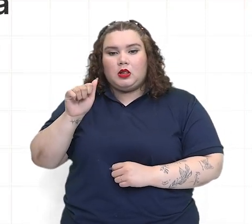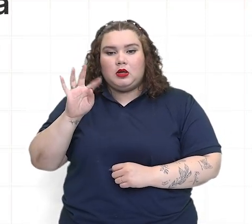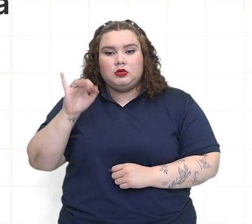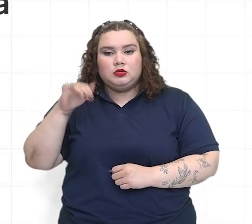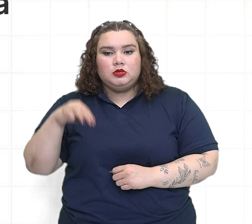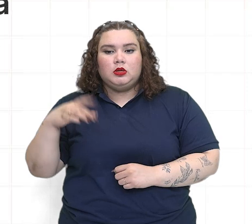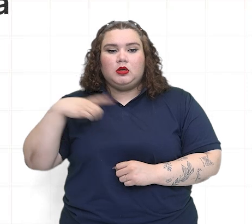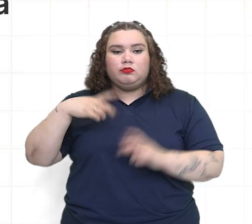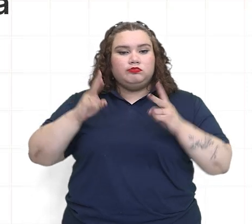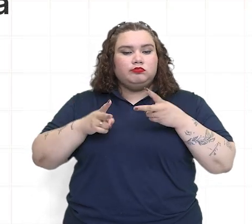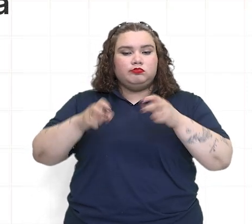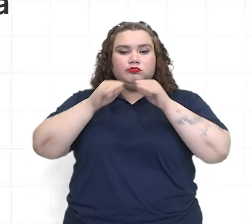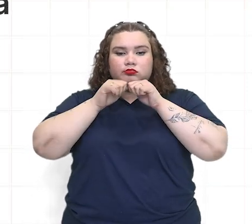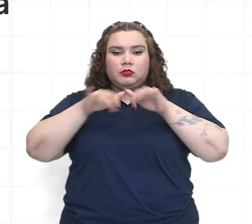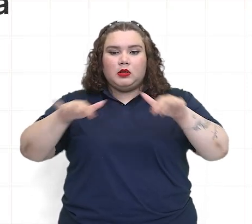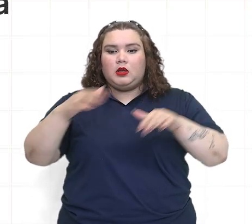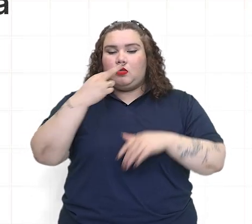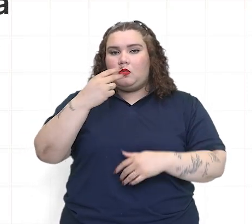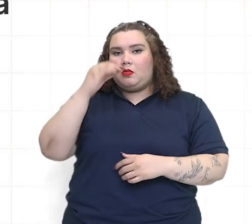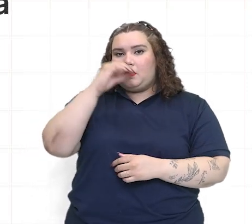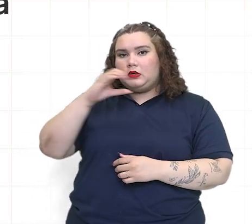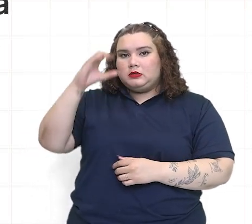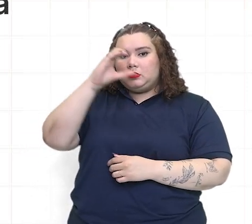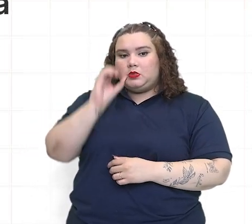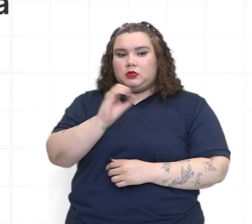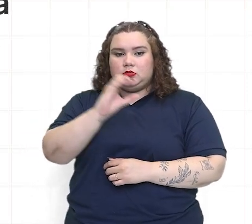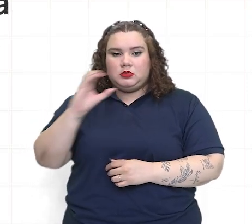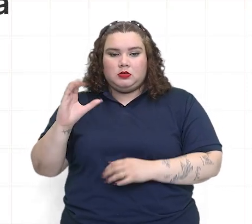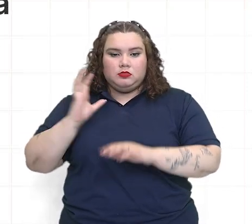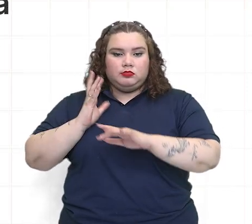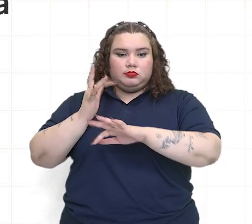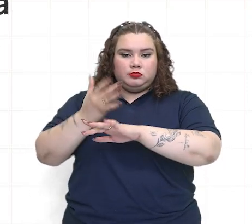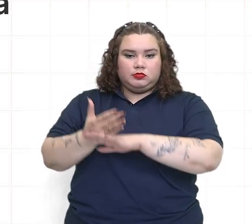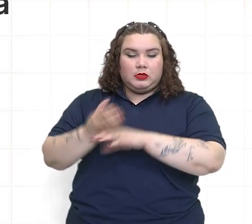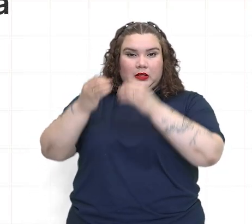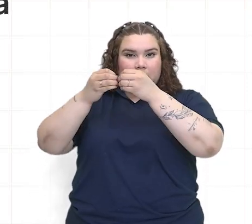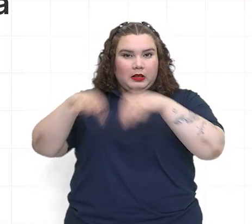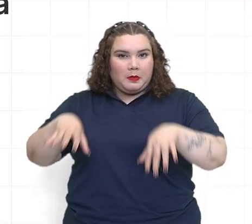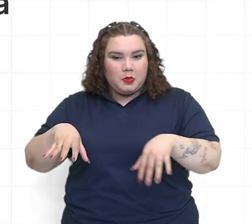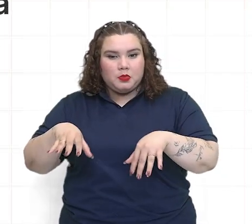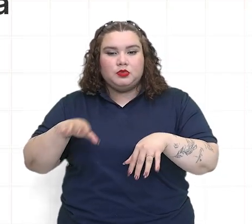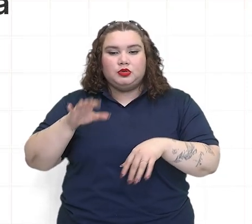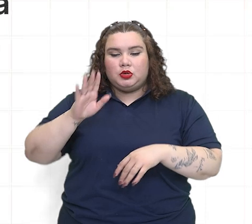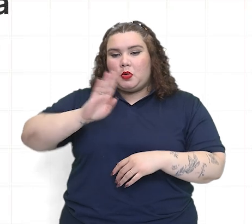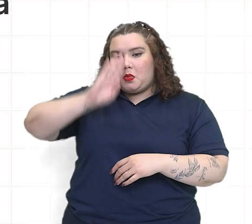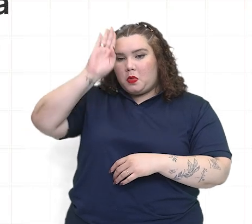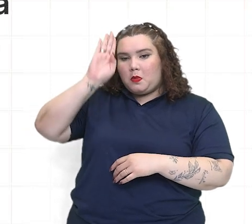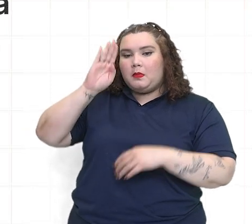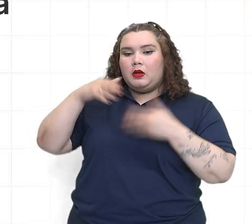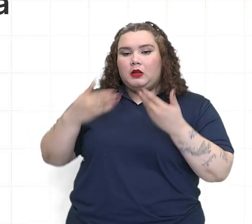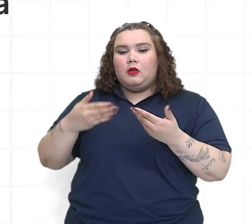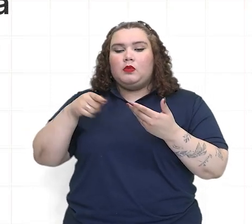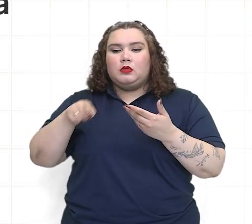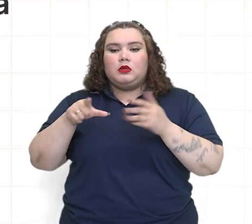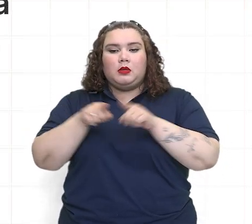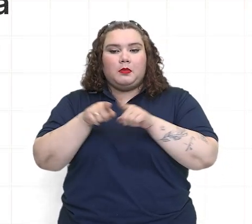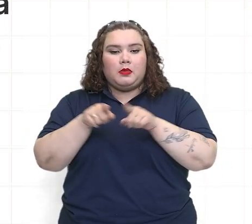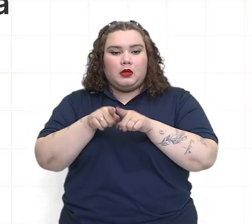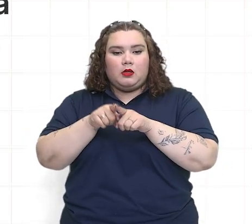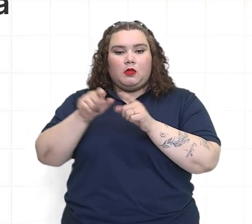língua para transmitir conhecimento no Ocidente, até muito depois da queda de Roma, e era a